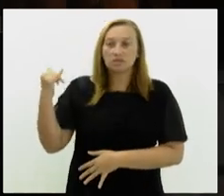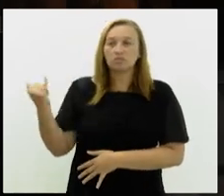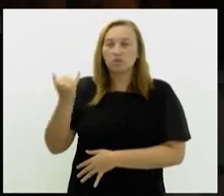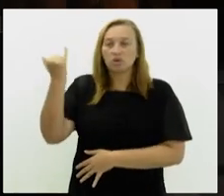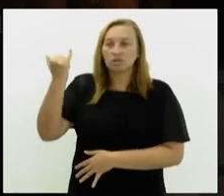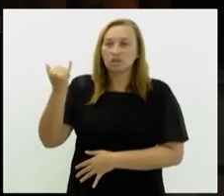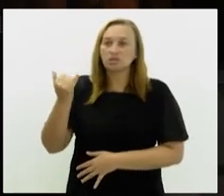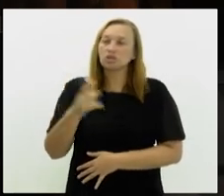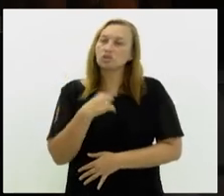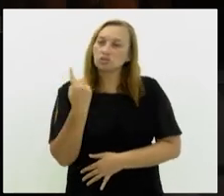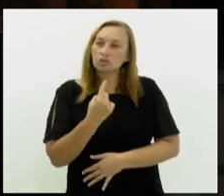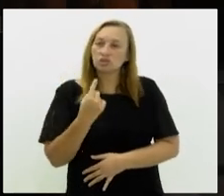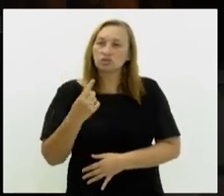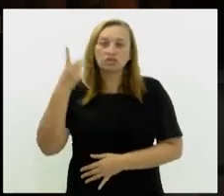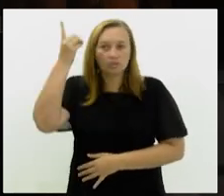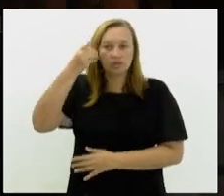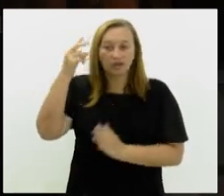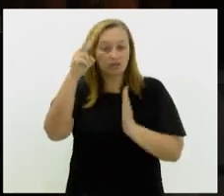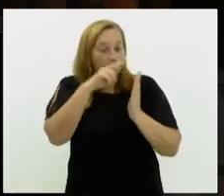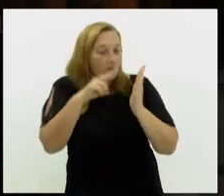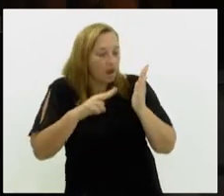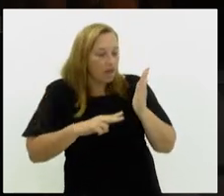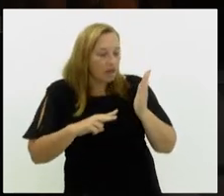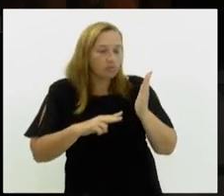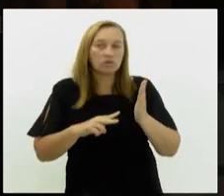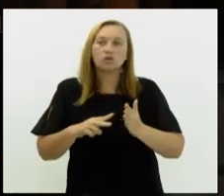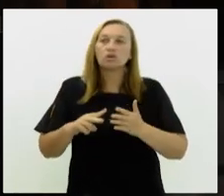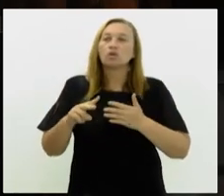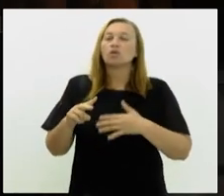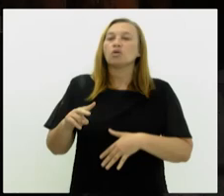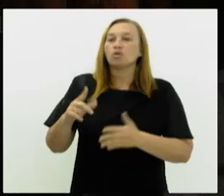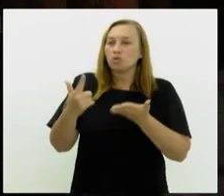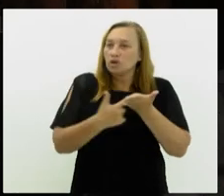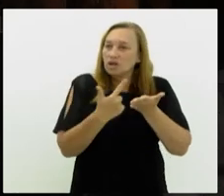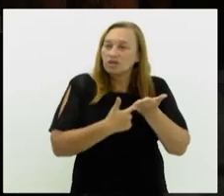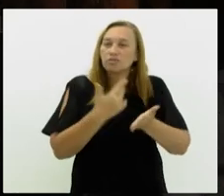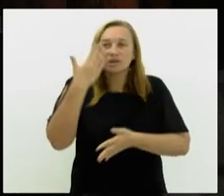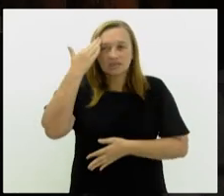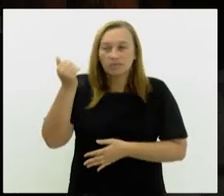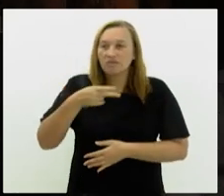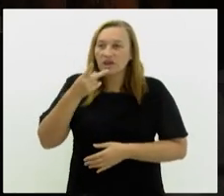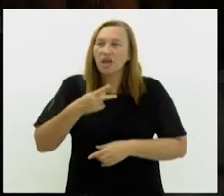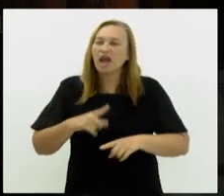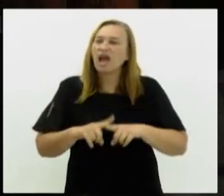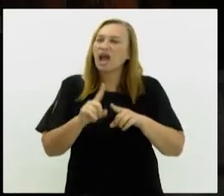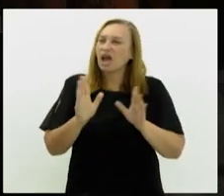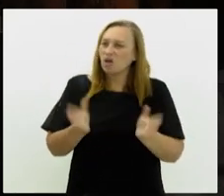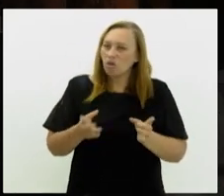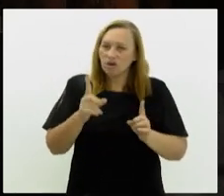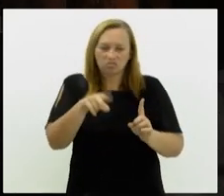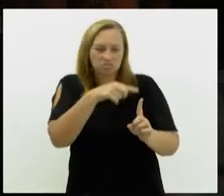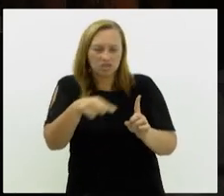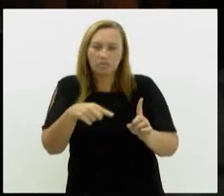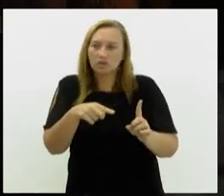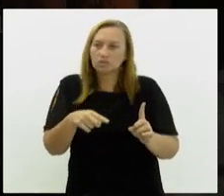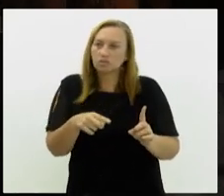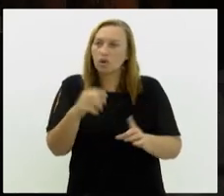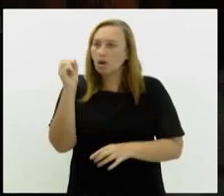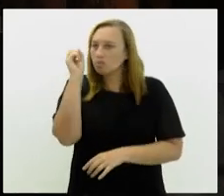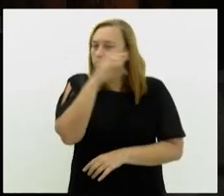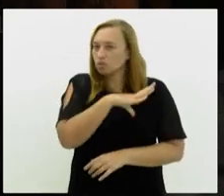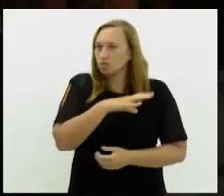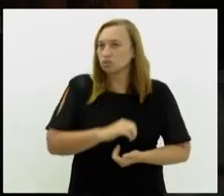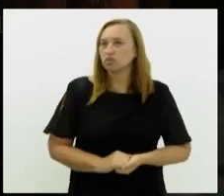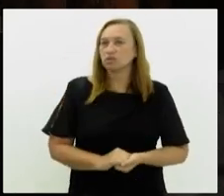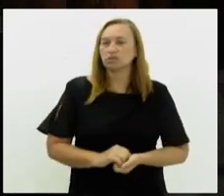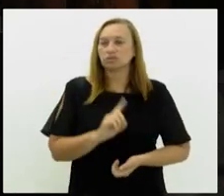deputados lermos o livro para sabermos nos posicionar sobre ele. Agora, censura sumária é um absurdo e